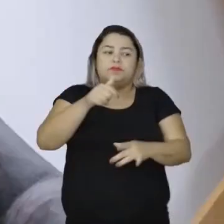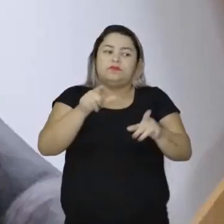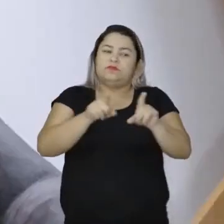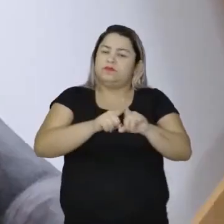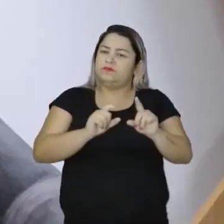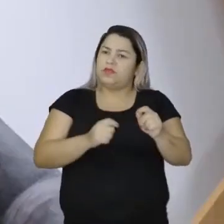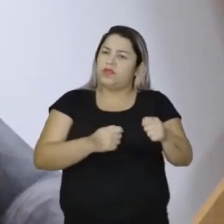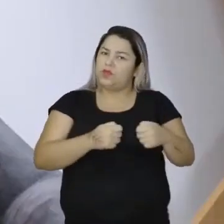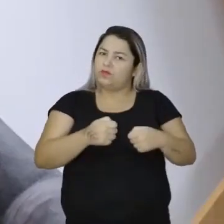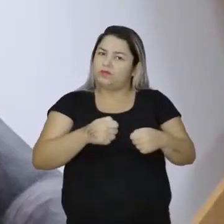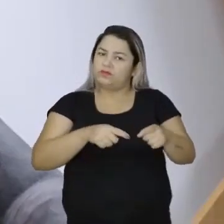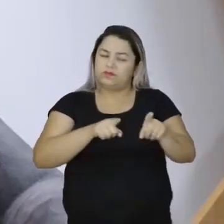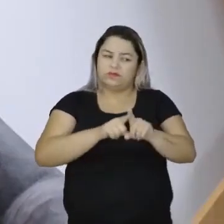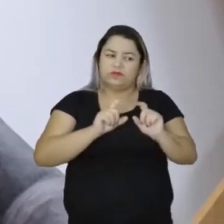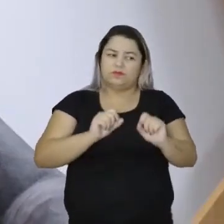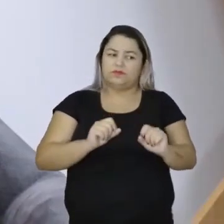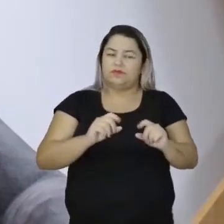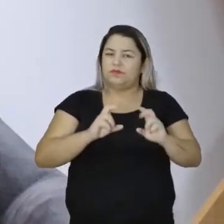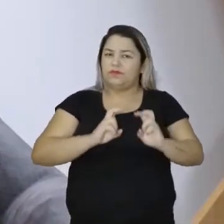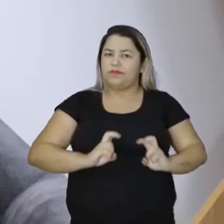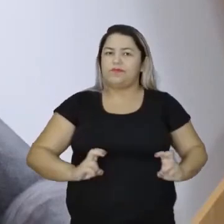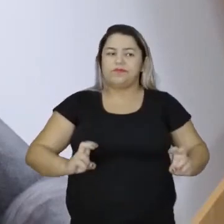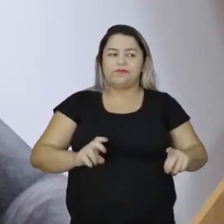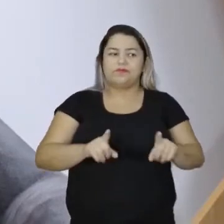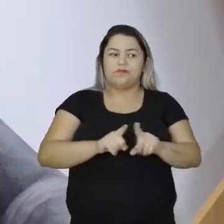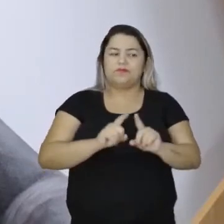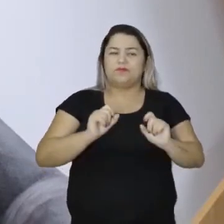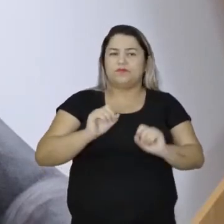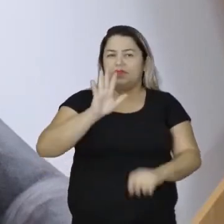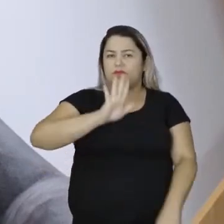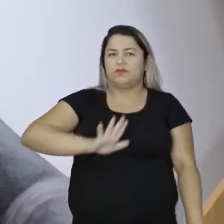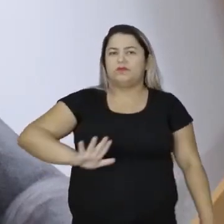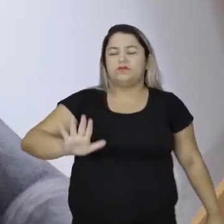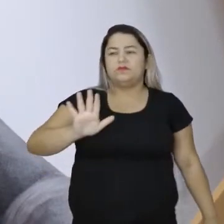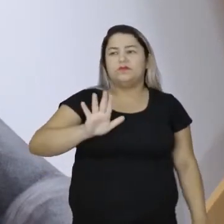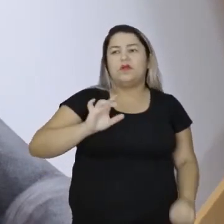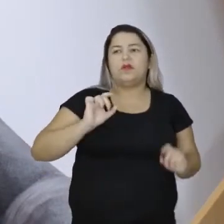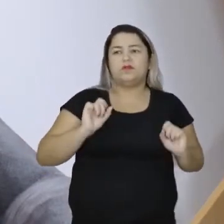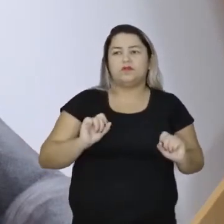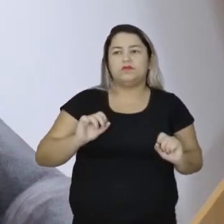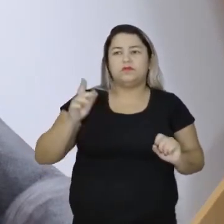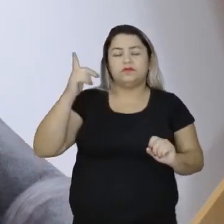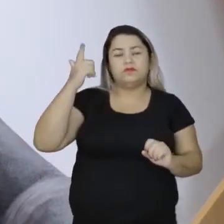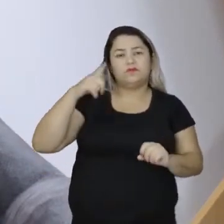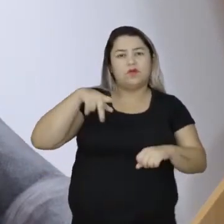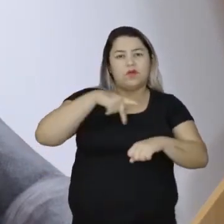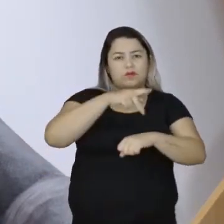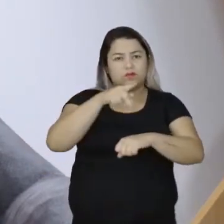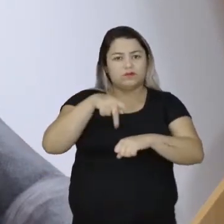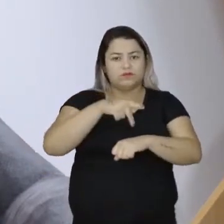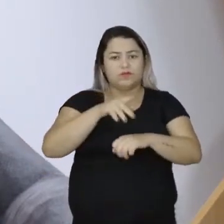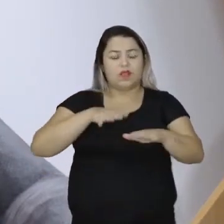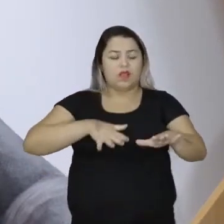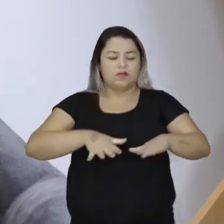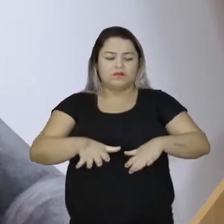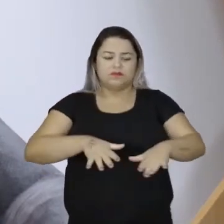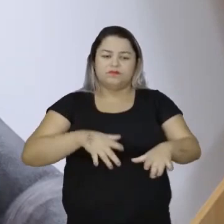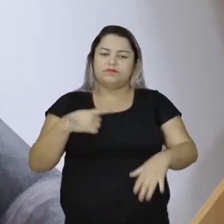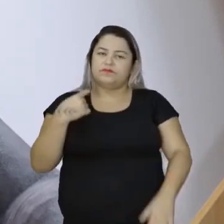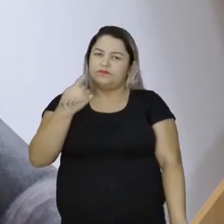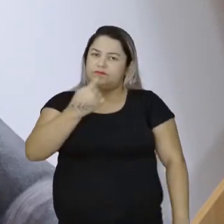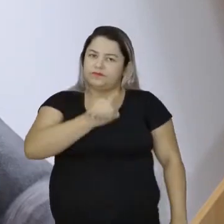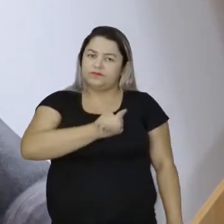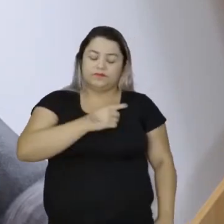nenhuma negociação, em nenhuma mesa de negociação nacional e nem internacional. A movimentação nossa